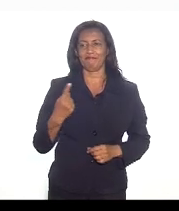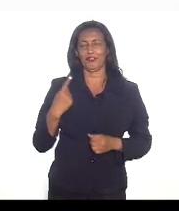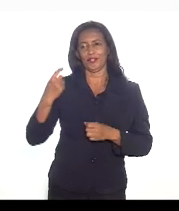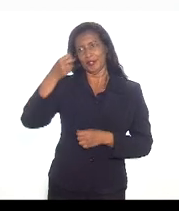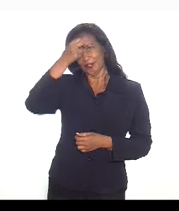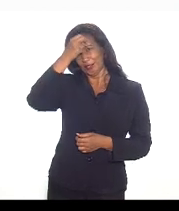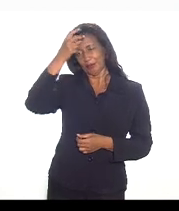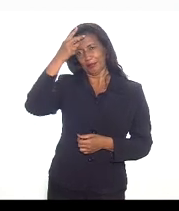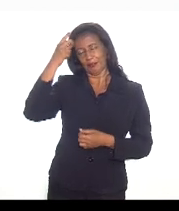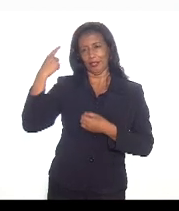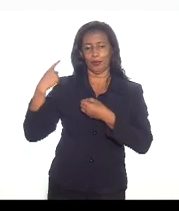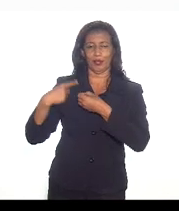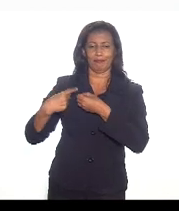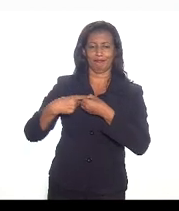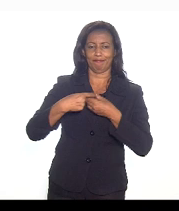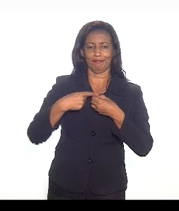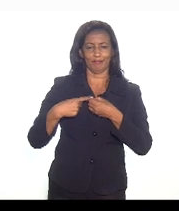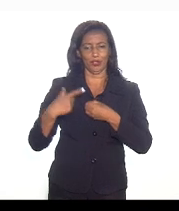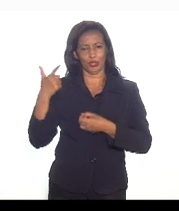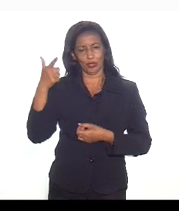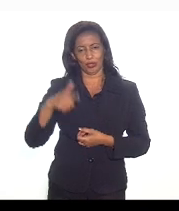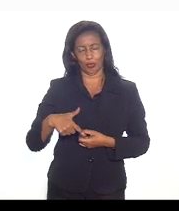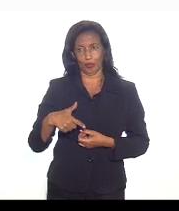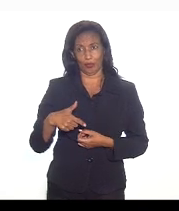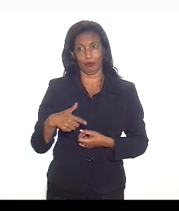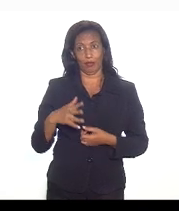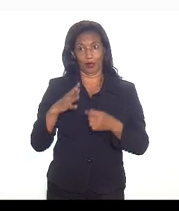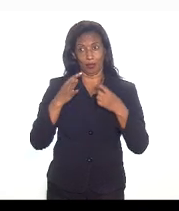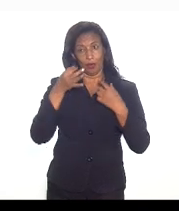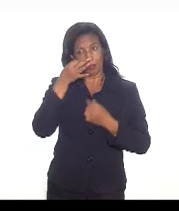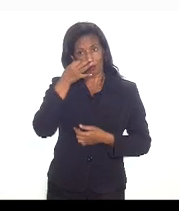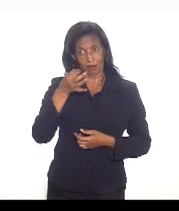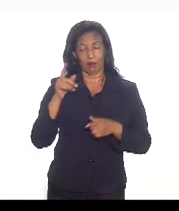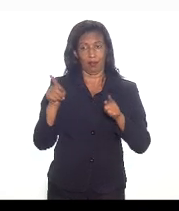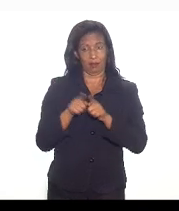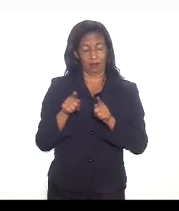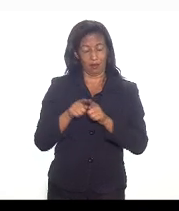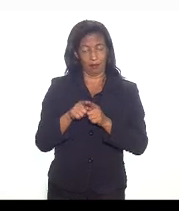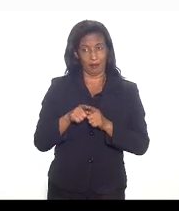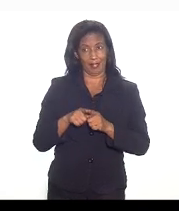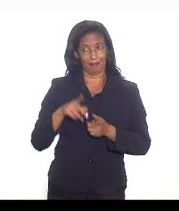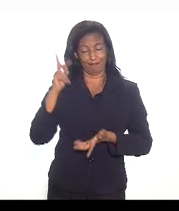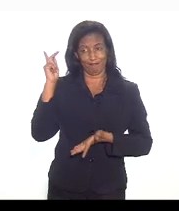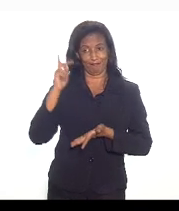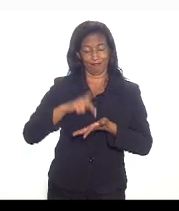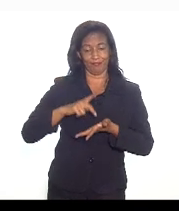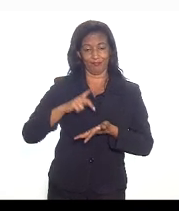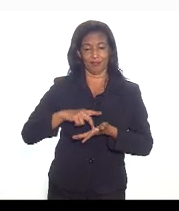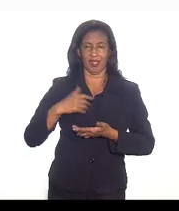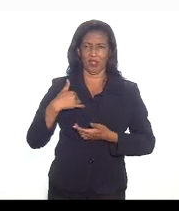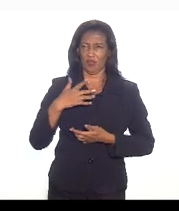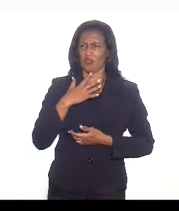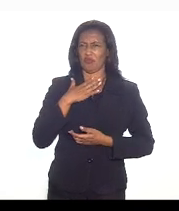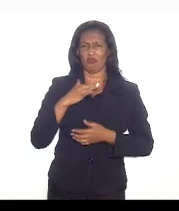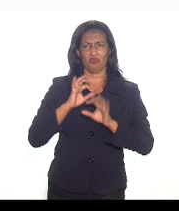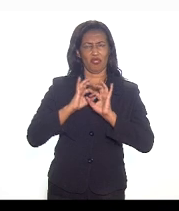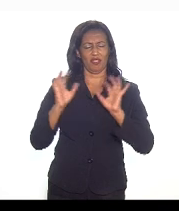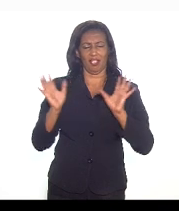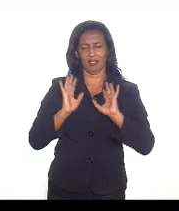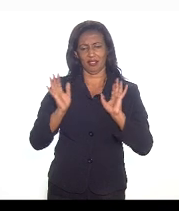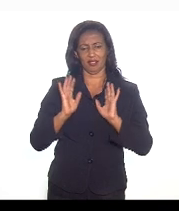metropolitana novamente. Eu gostaria de fazer uma observação aqui com muita franqueza, mas eu fico à vontade, que eu já falei isso para a